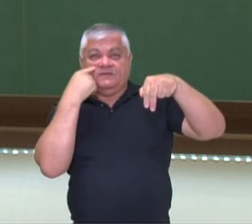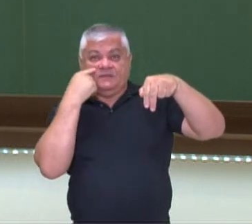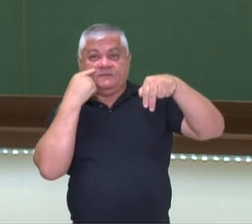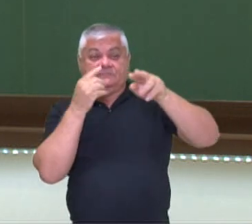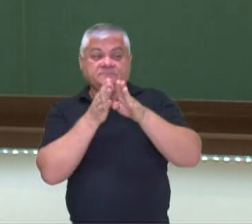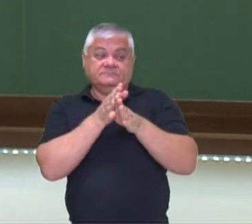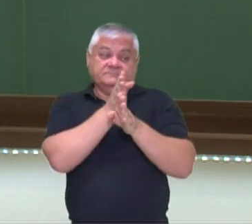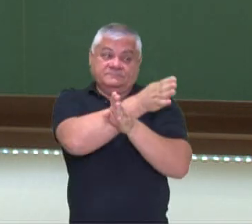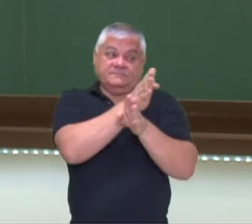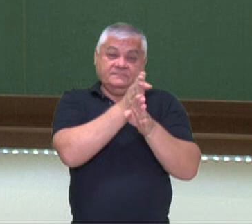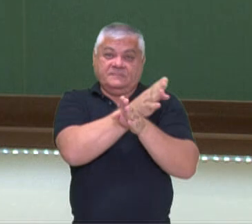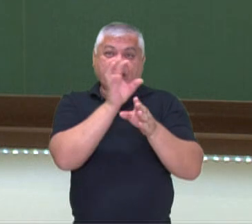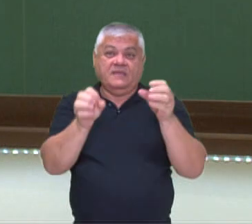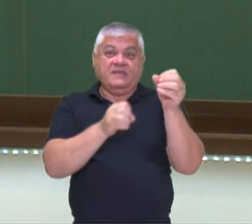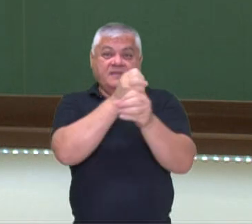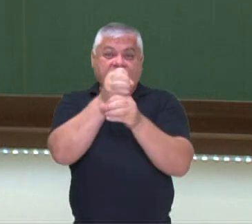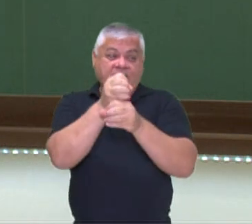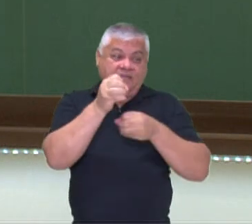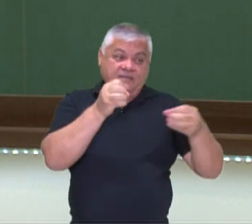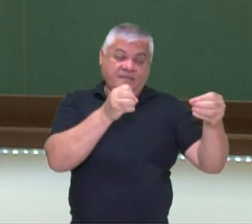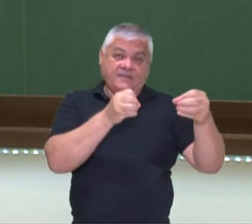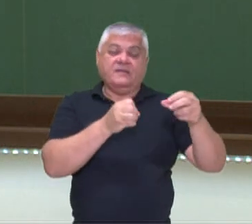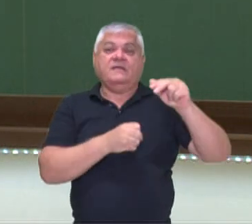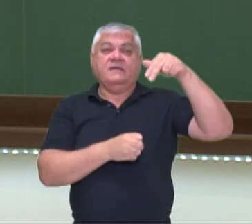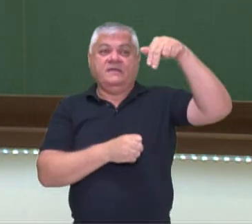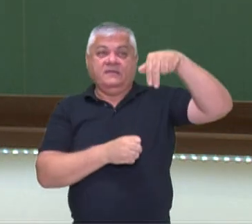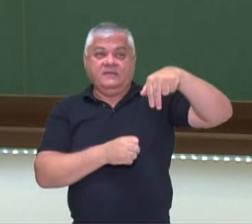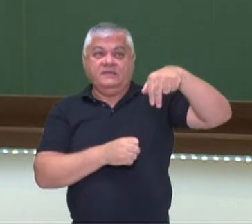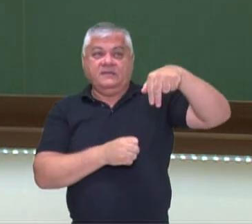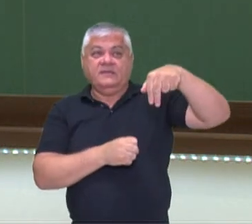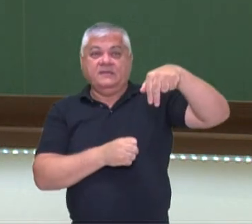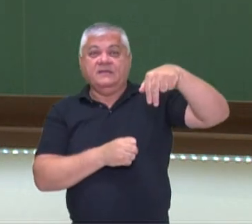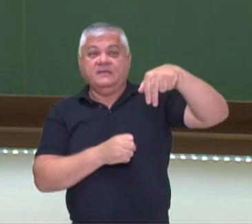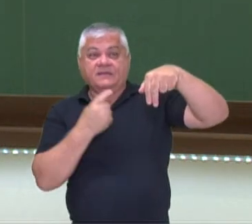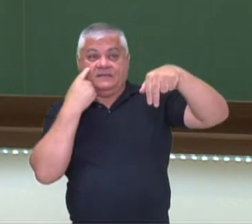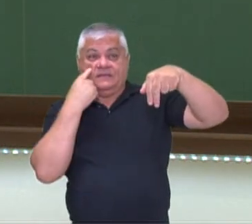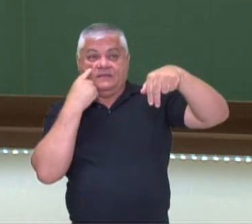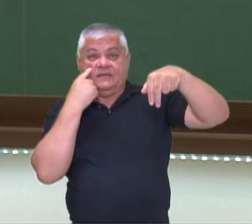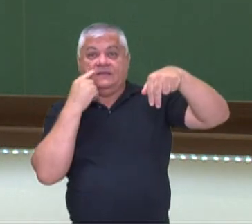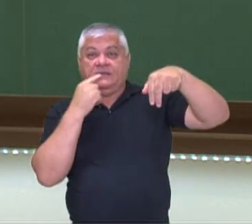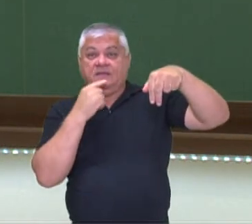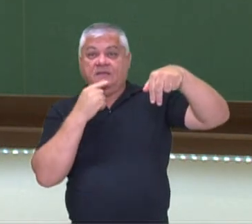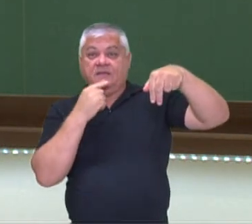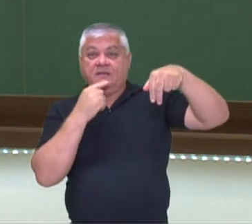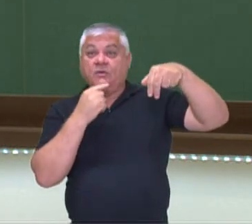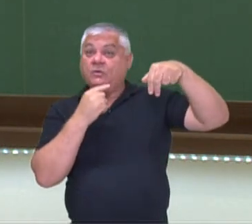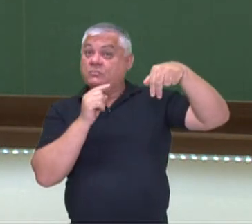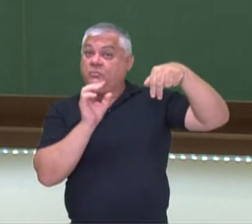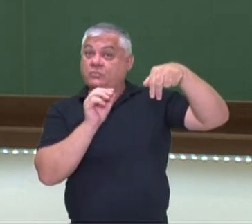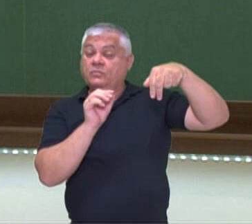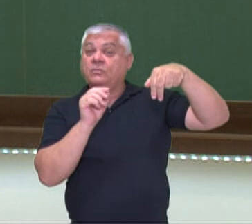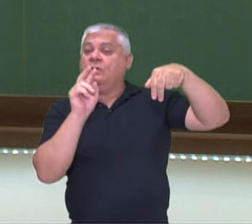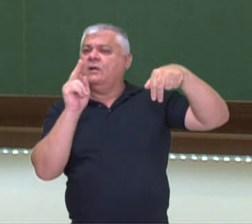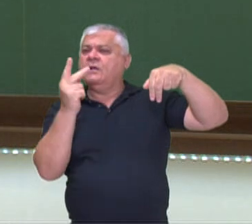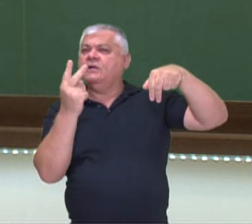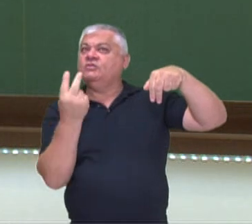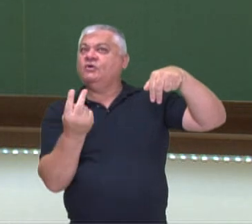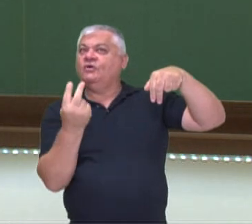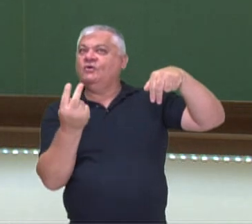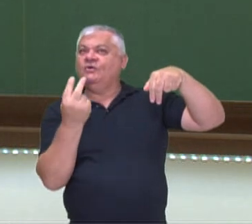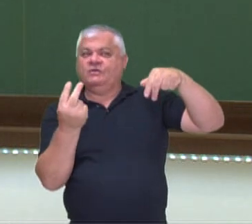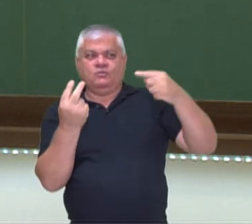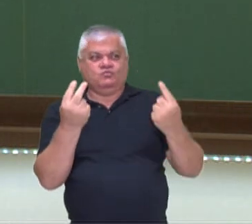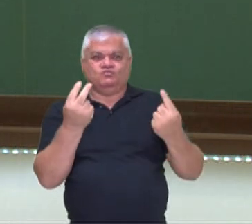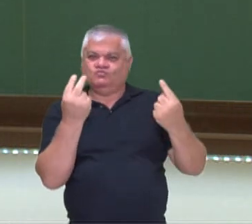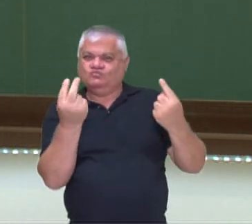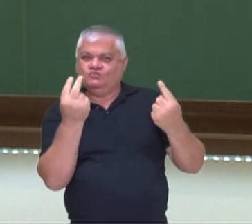reagente, a direita é produto. Quando eu pego o nitrogênio, aqui eu tenho 1, aqui eu tenho 2, certo? Não estão iguais. Se a gente